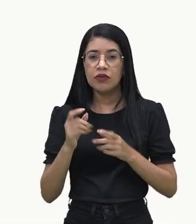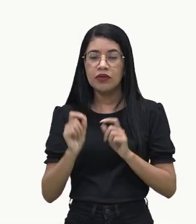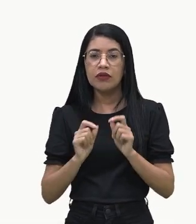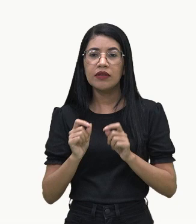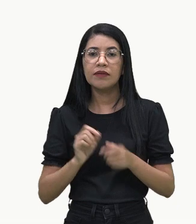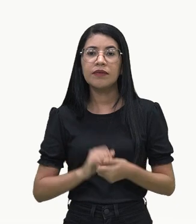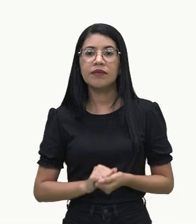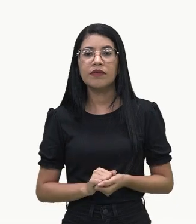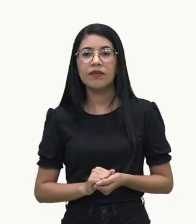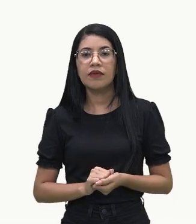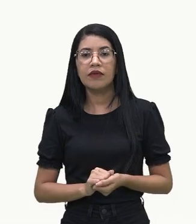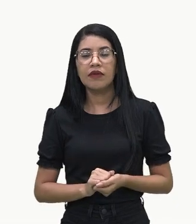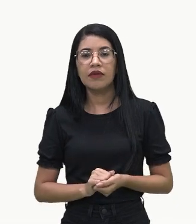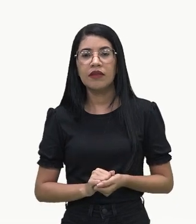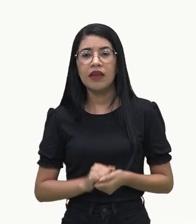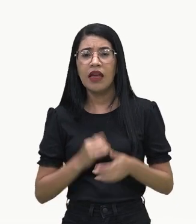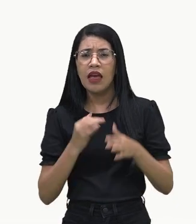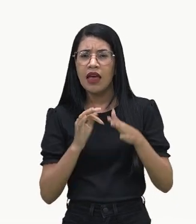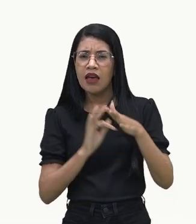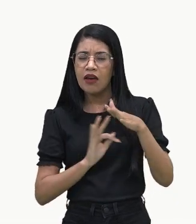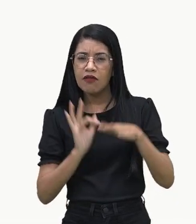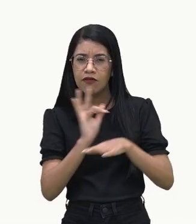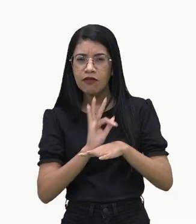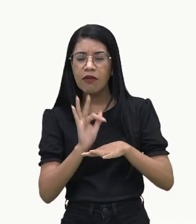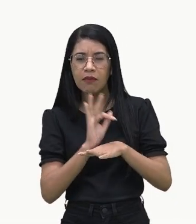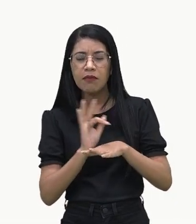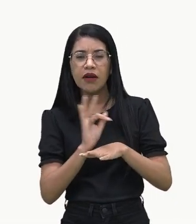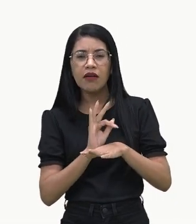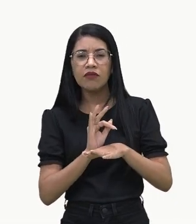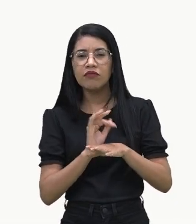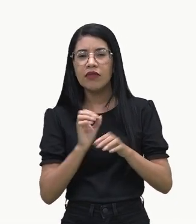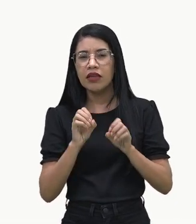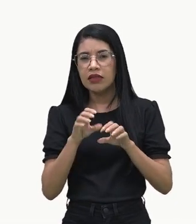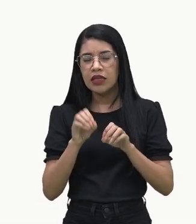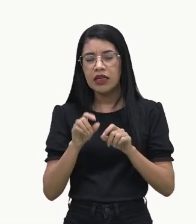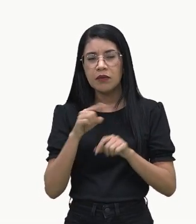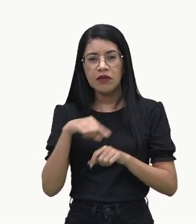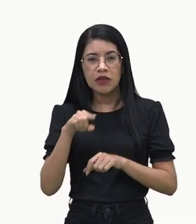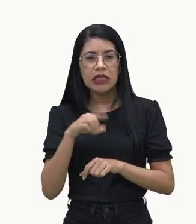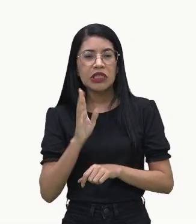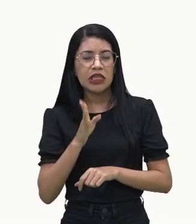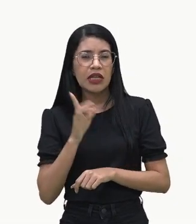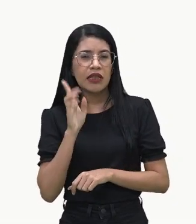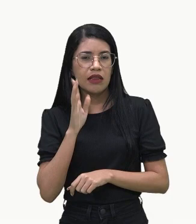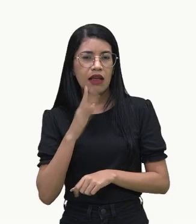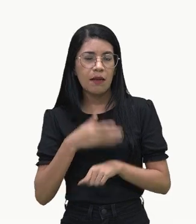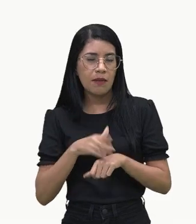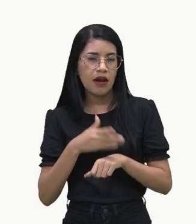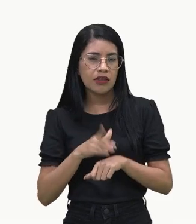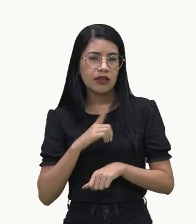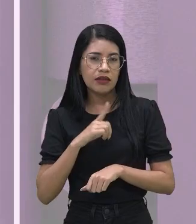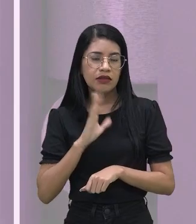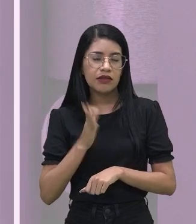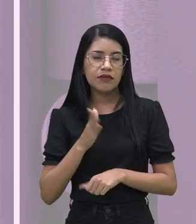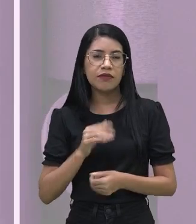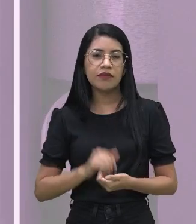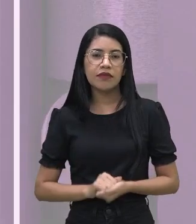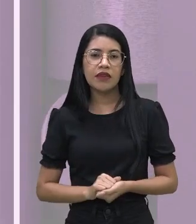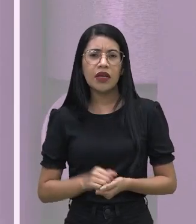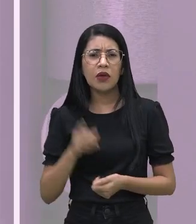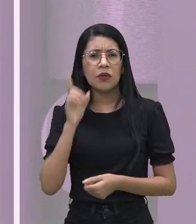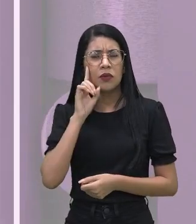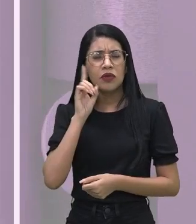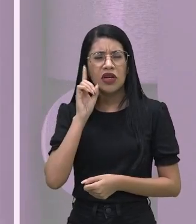é? É algo formal, nós estamos formalizando aqui o conhecimento que você já tem na prática. Aí no dia a dia, seja